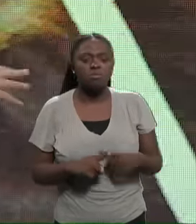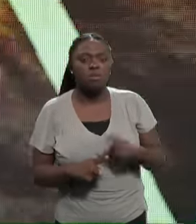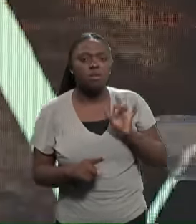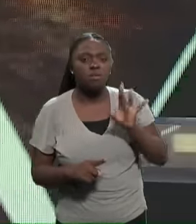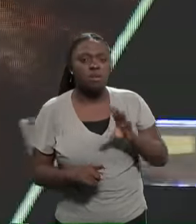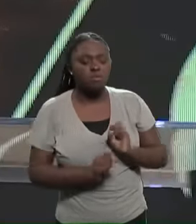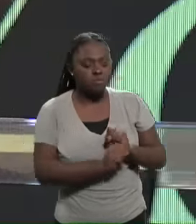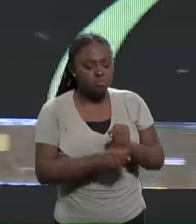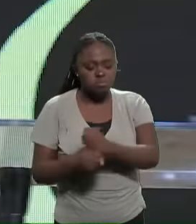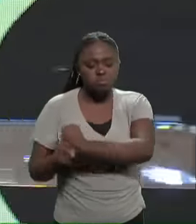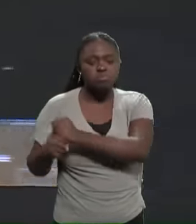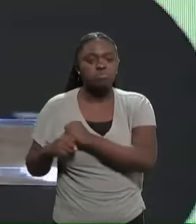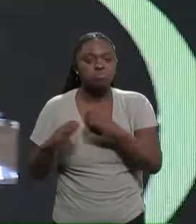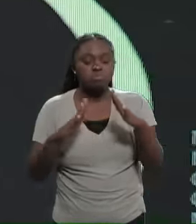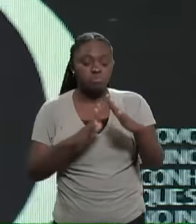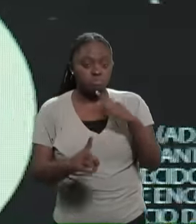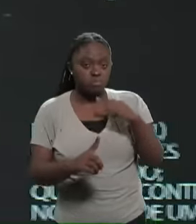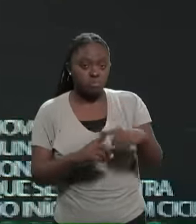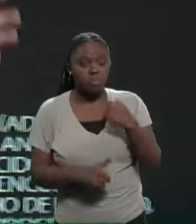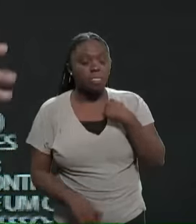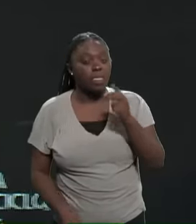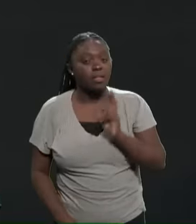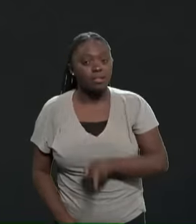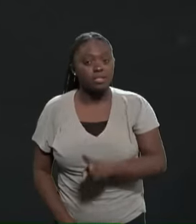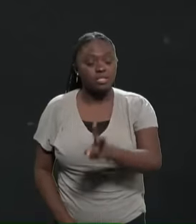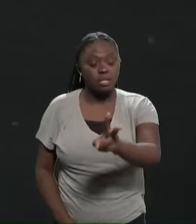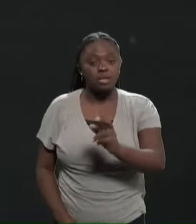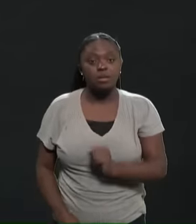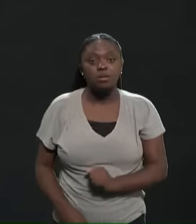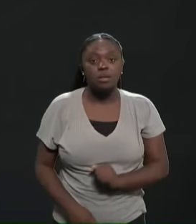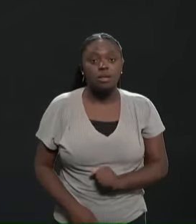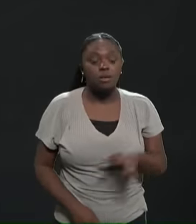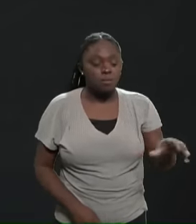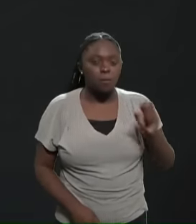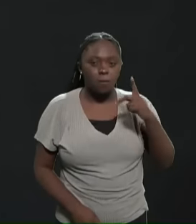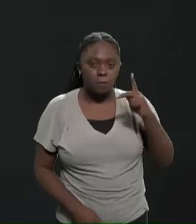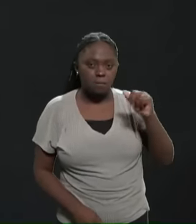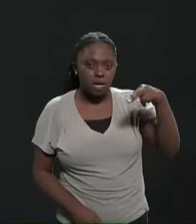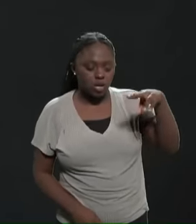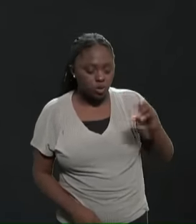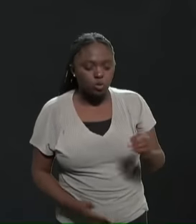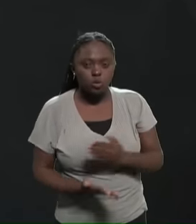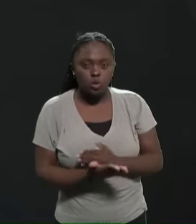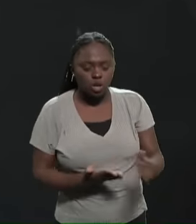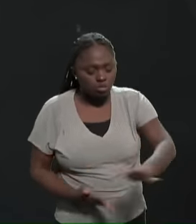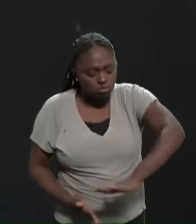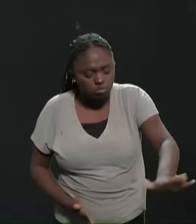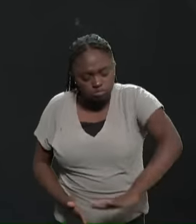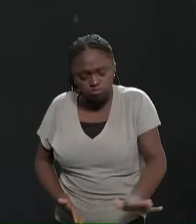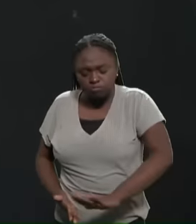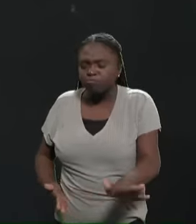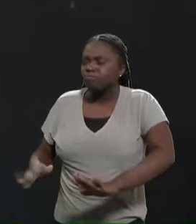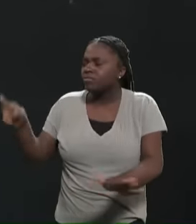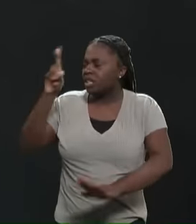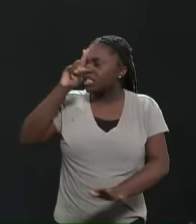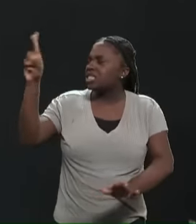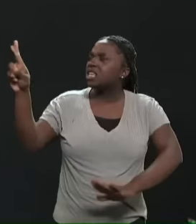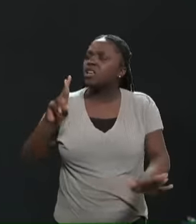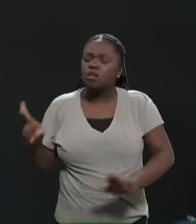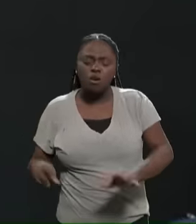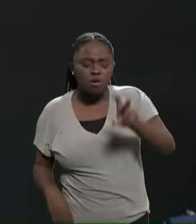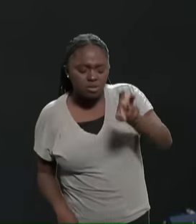igreja. Aí eu sempre com loucura, eu pegava o pano e começava a limpar. Senhor, que quem se assente